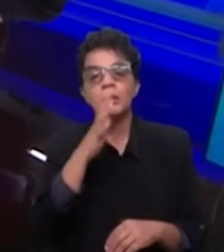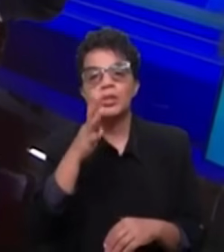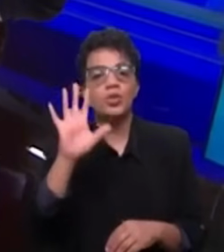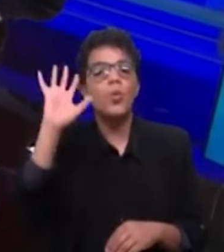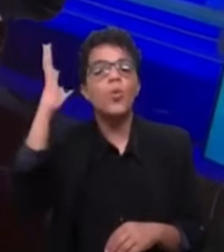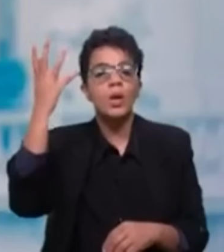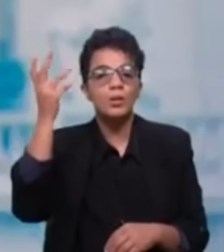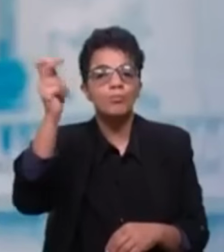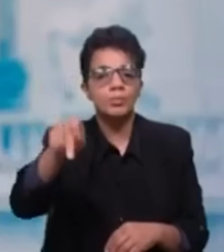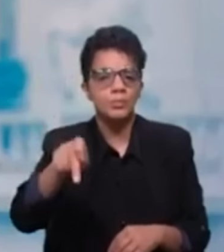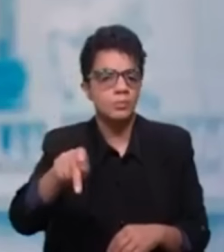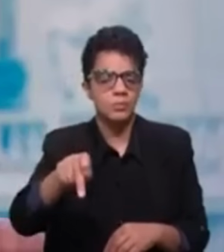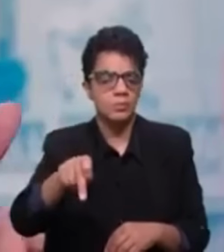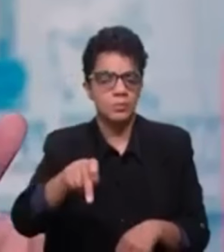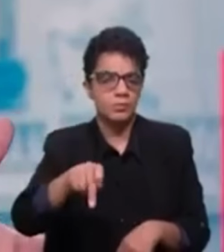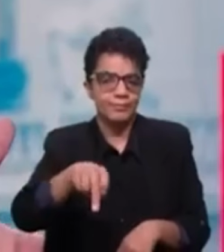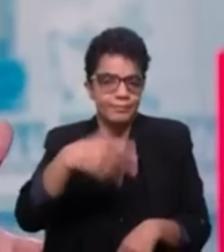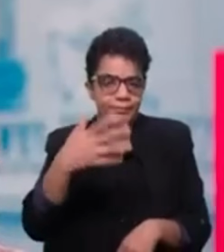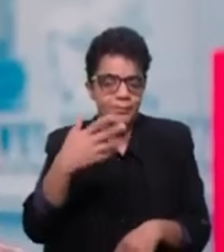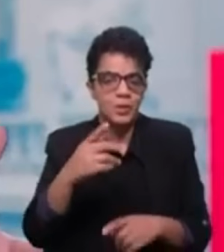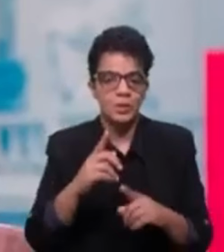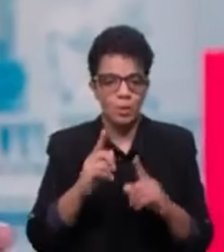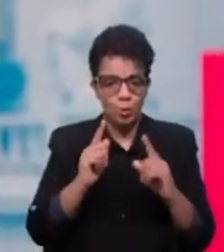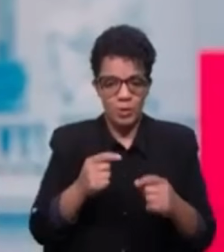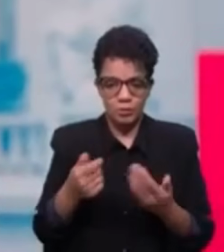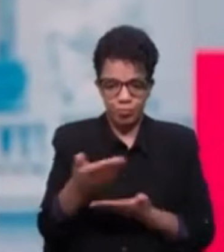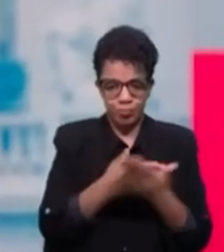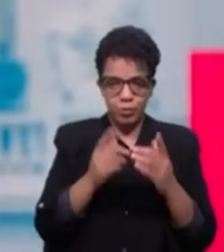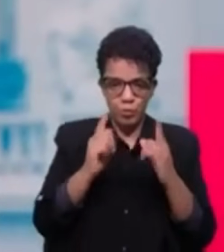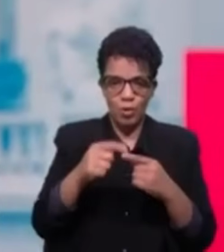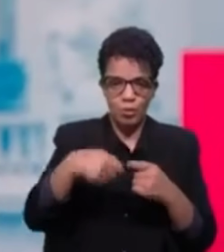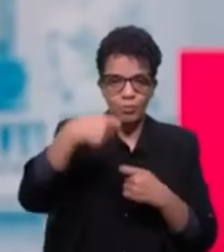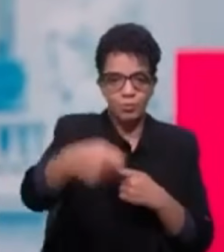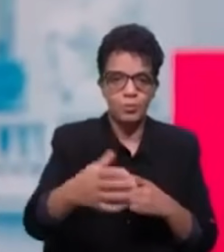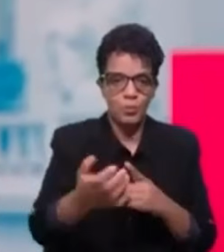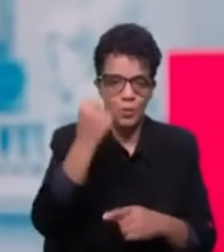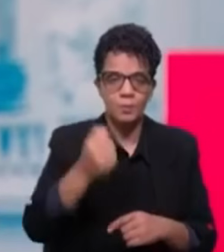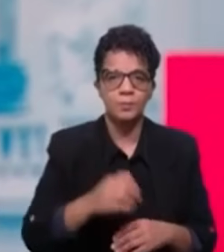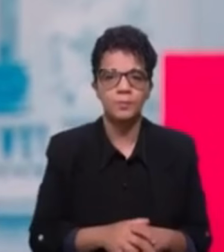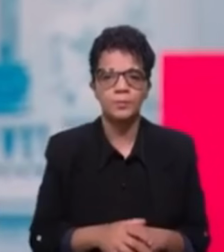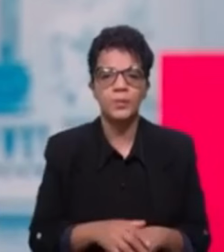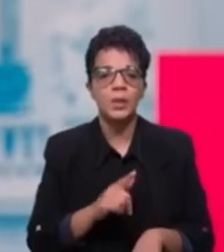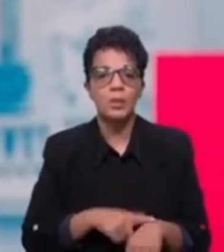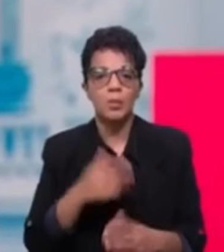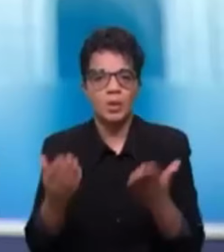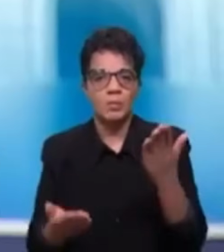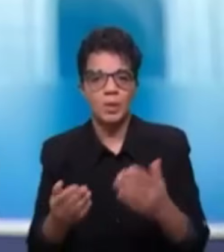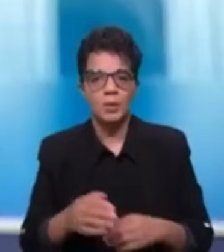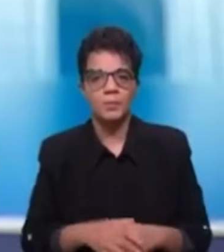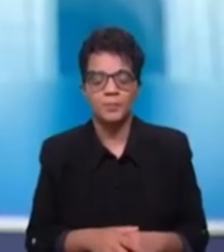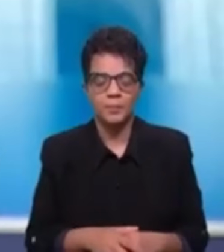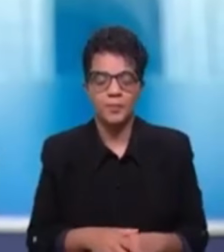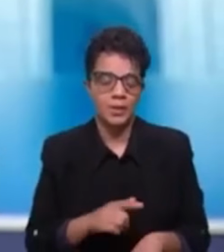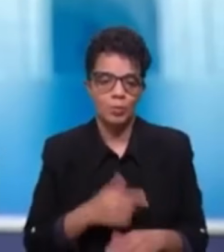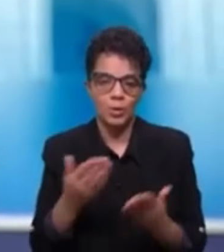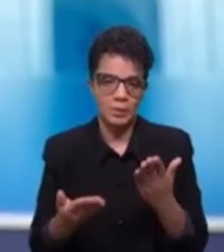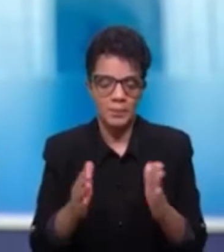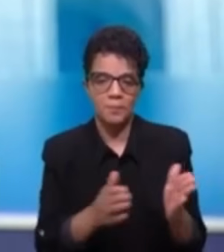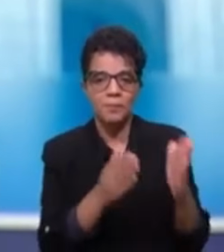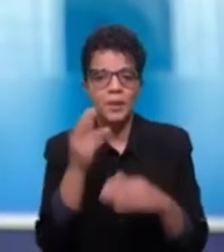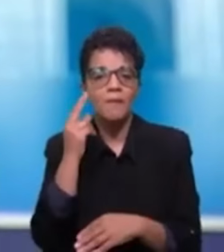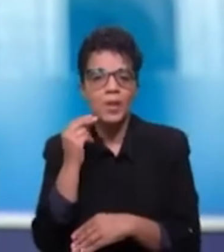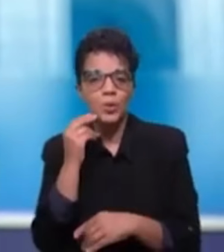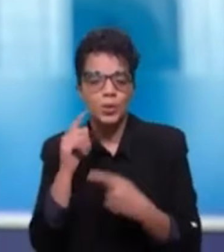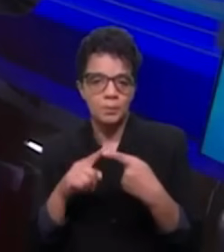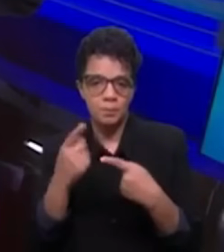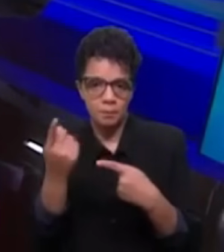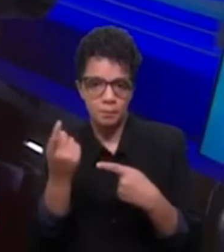mais no mais rápido que for possível depois de iniciada a negociação mas logo tem que equilibrar tem que equilibrar o tempo tem que equilibrar André Ventura primeiro a questão